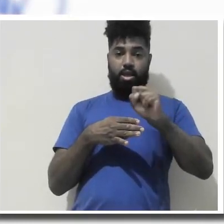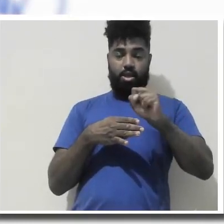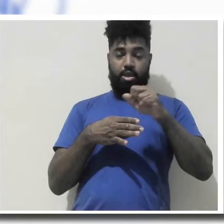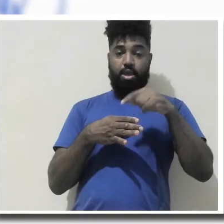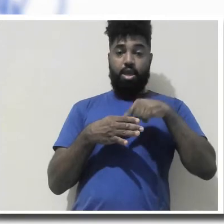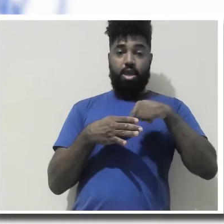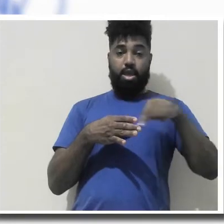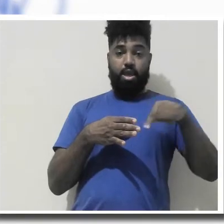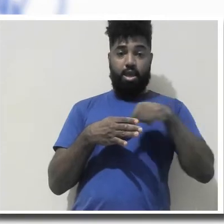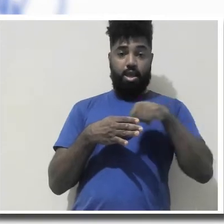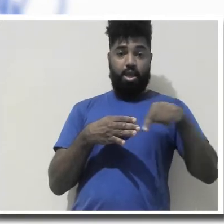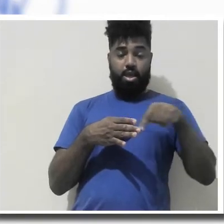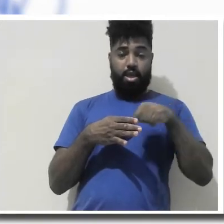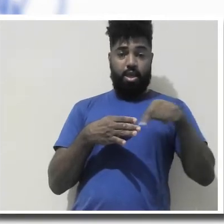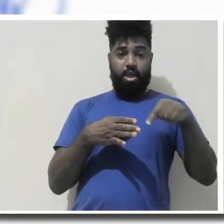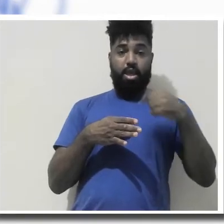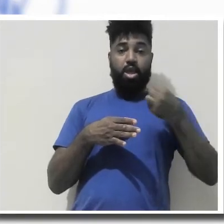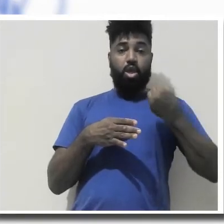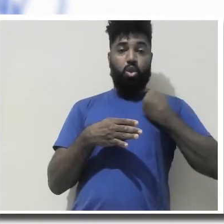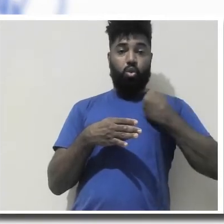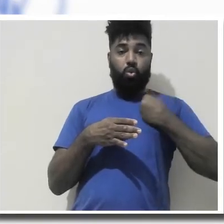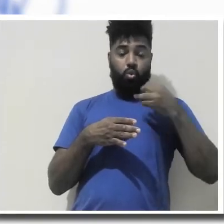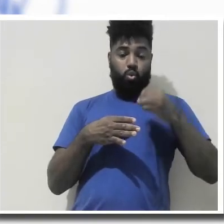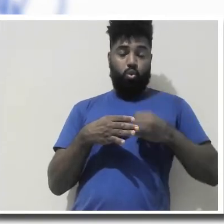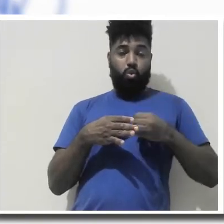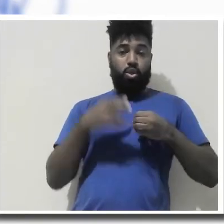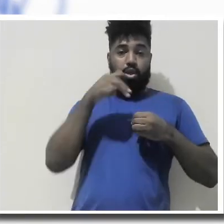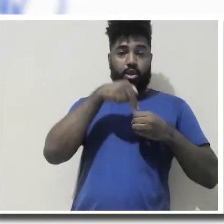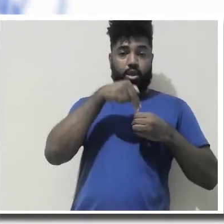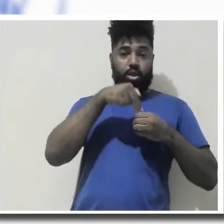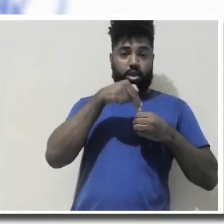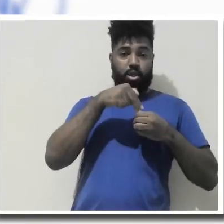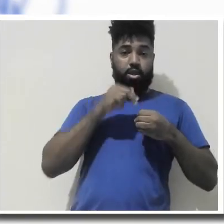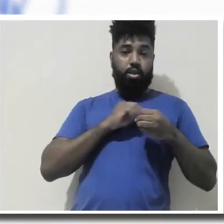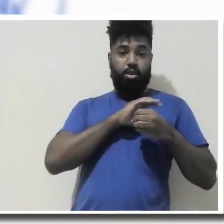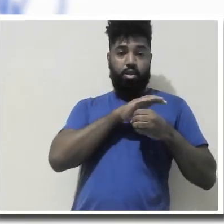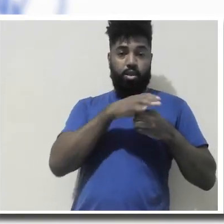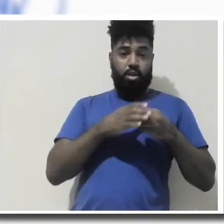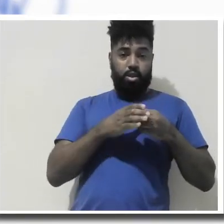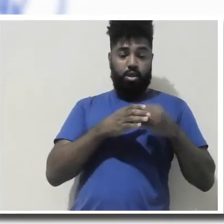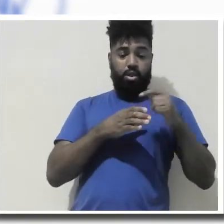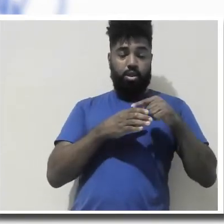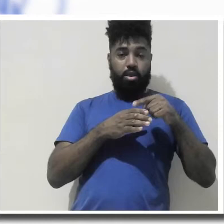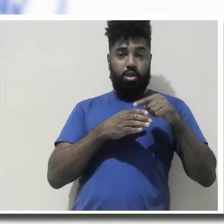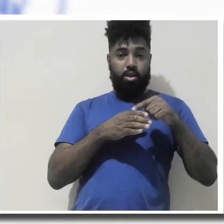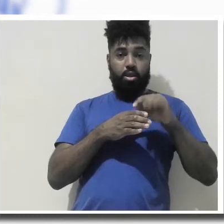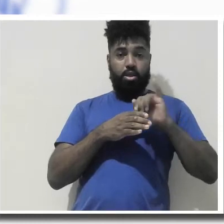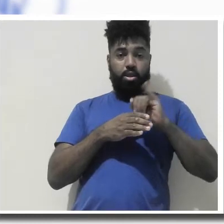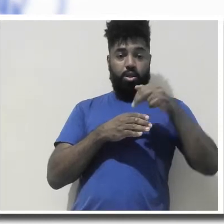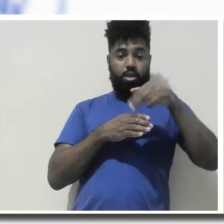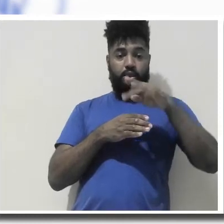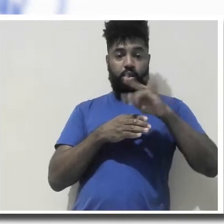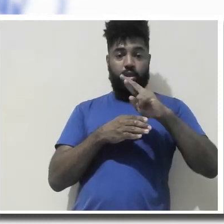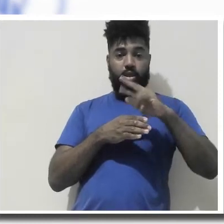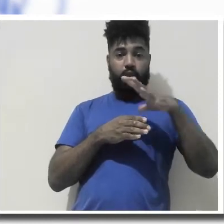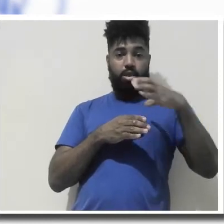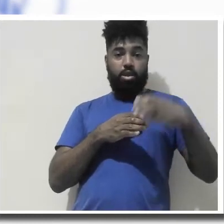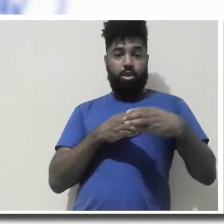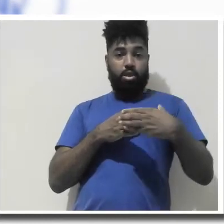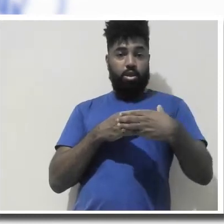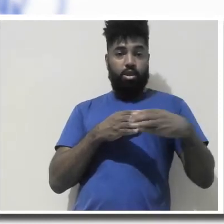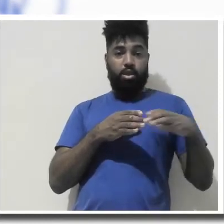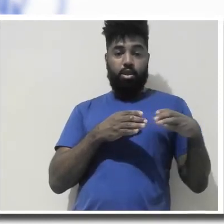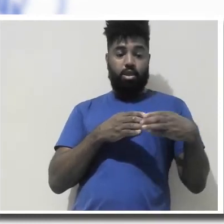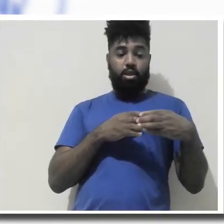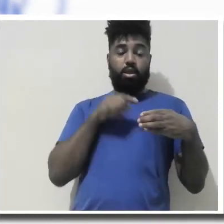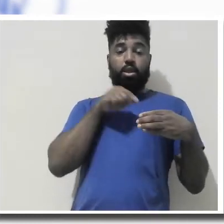os números naturais, também tem todos os inteiros e mais alguns. Quais são